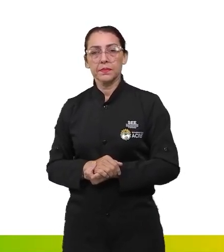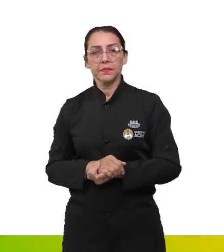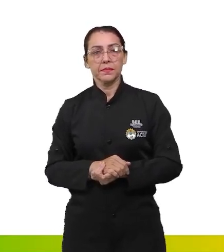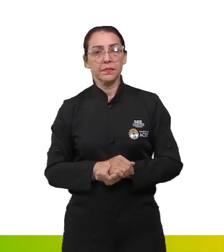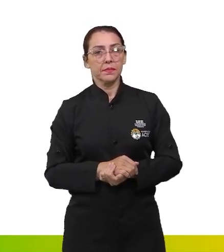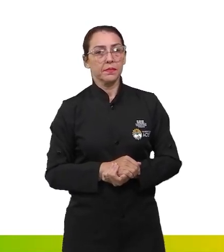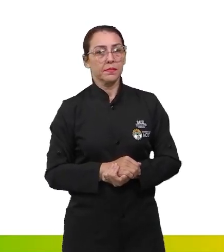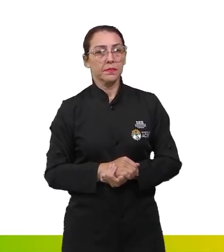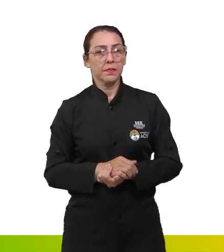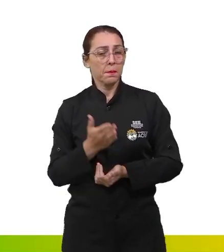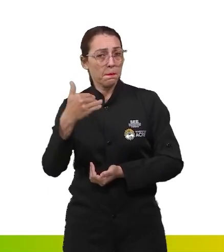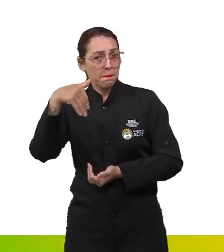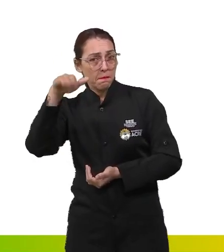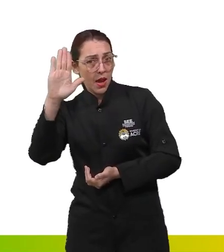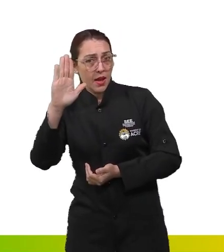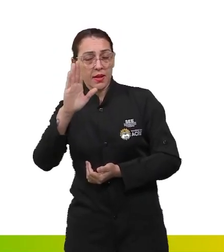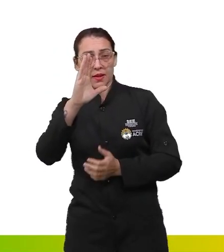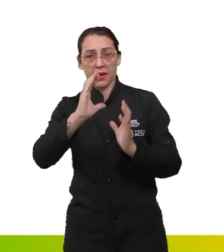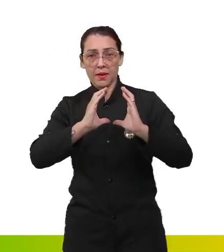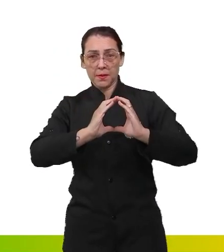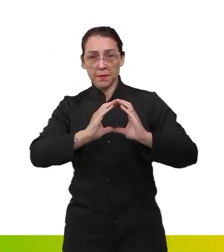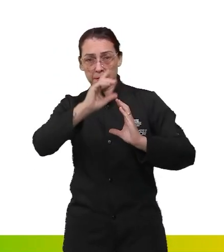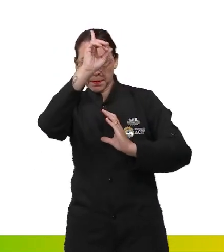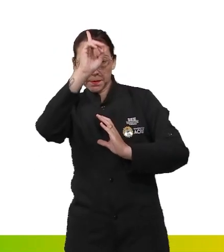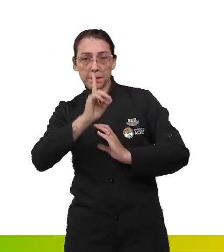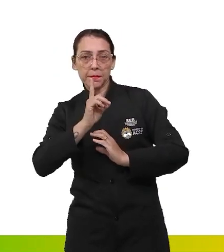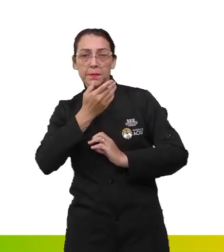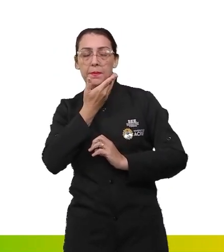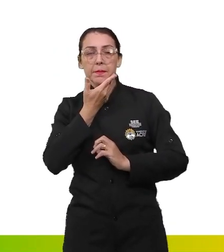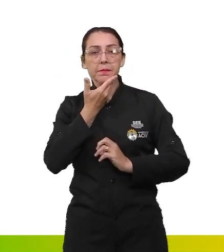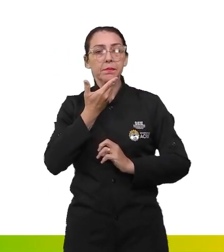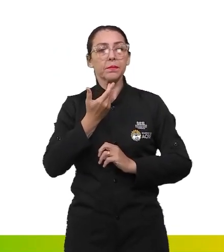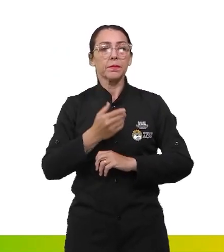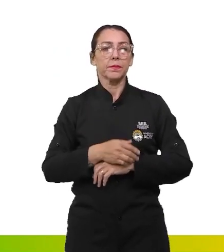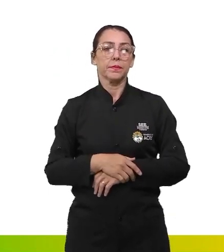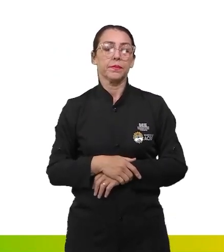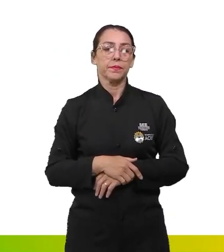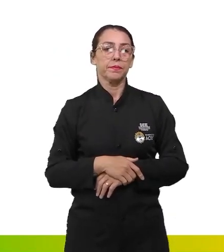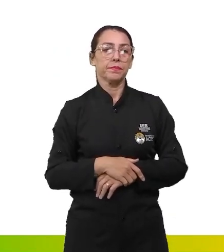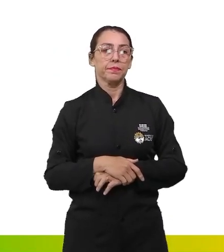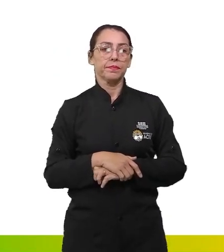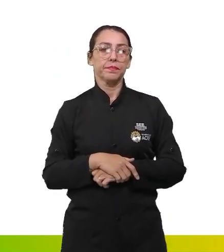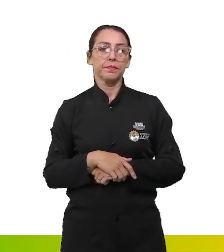Me gustam más que el melón. Então, o meu objeto é maçã, no plural, meu